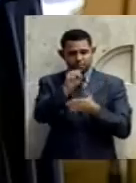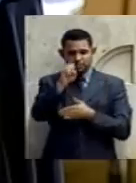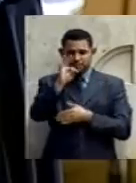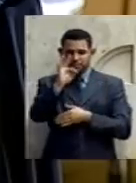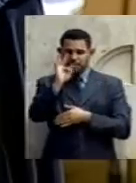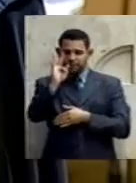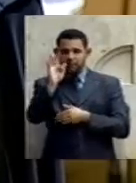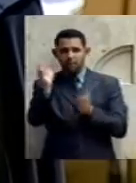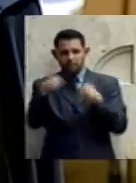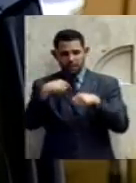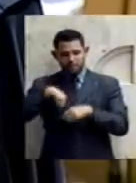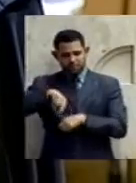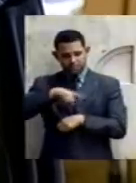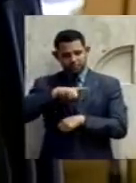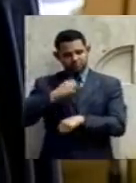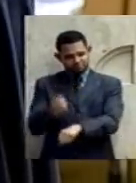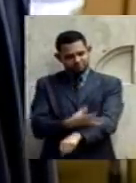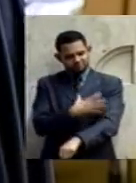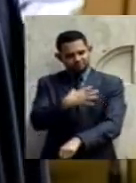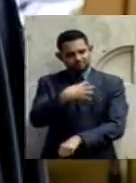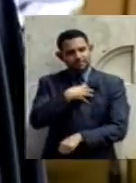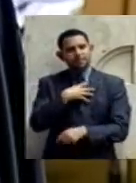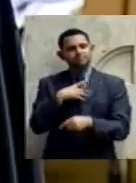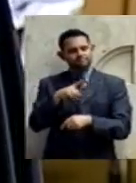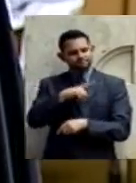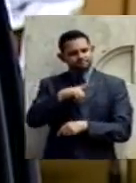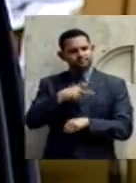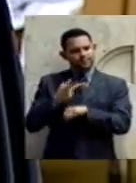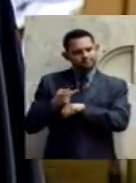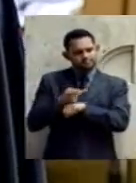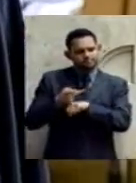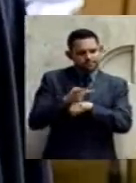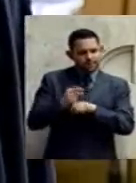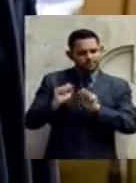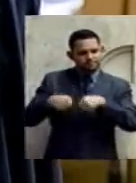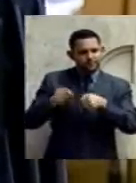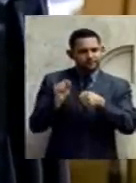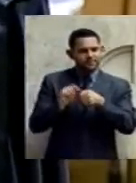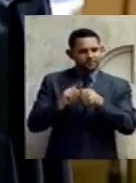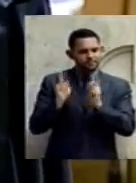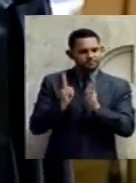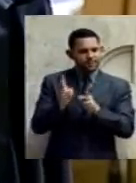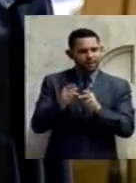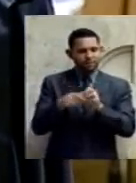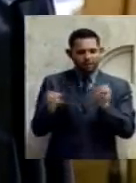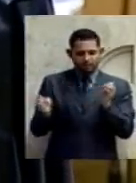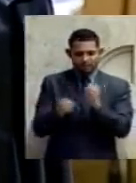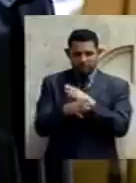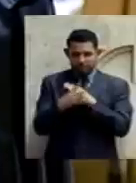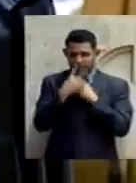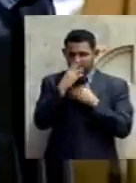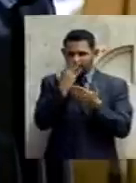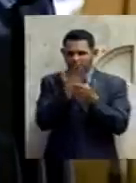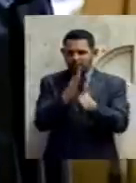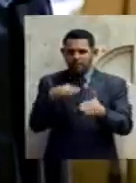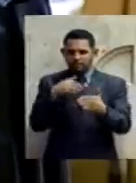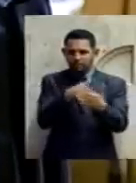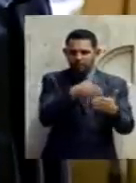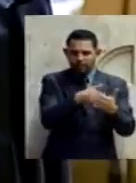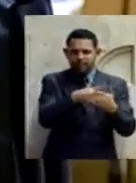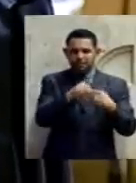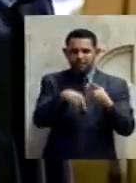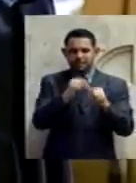Tribunal Federal, para o nosso orgulho, tem buscado incessantemente, rompendo barreiras e criando